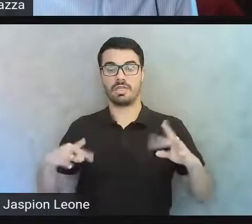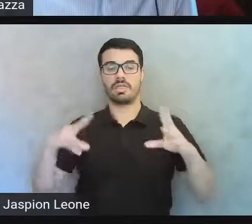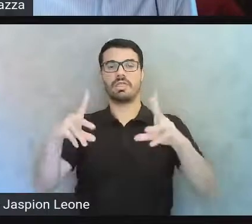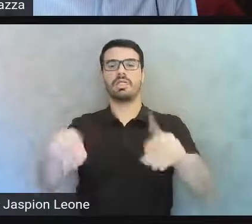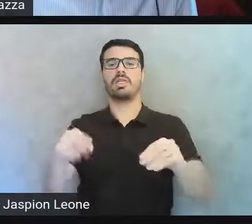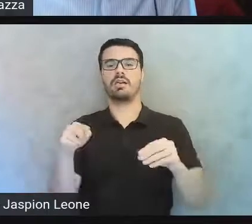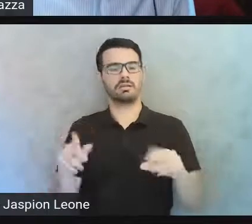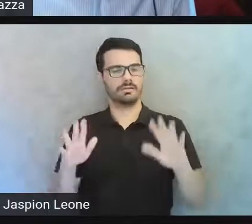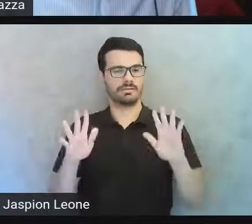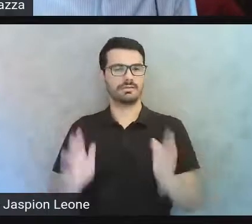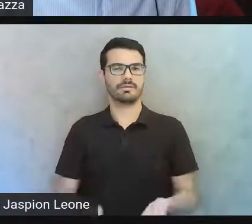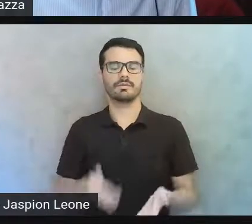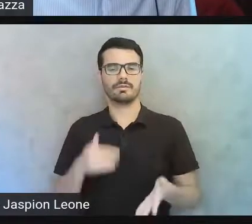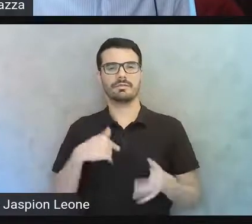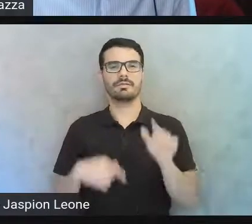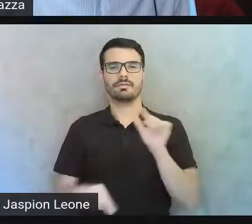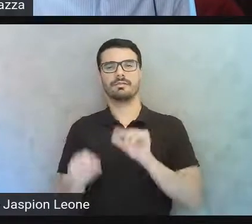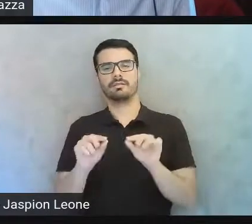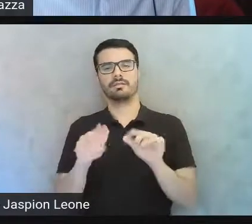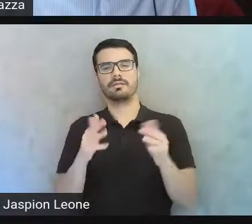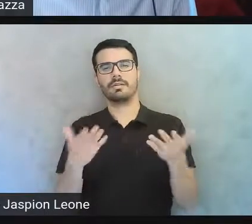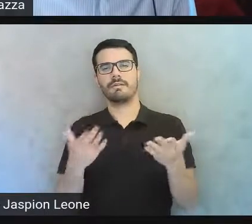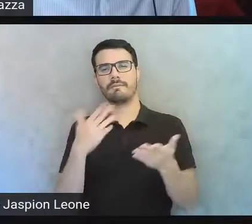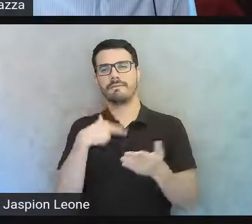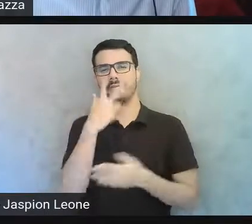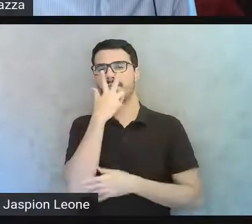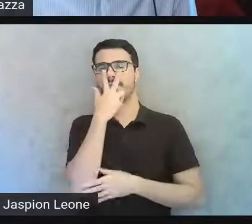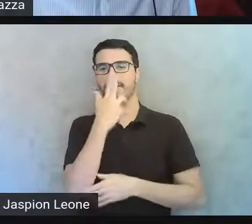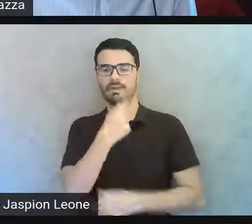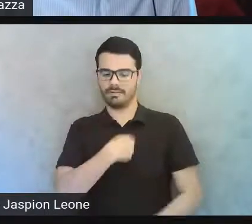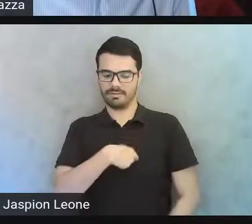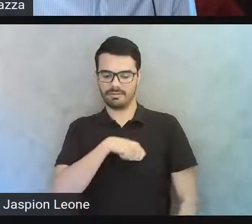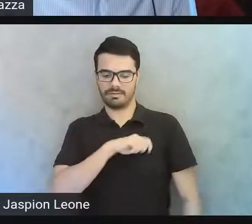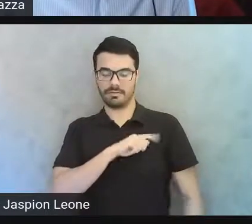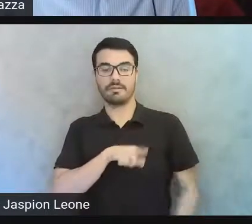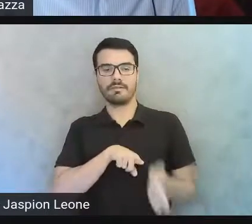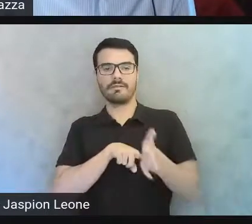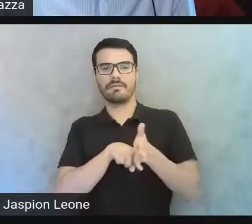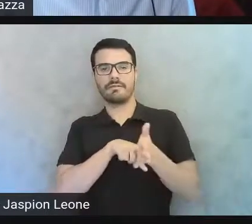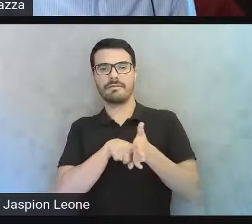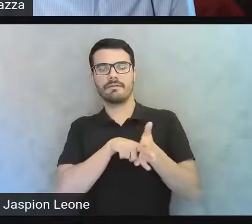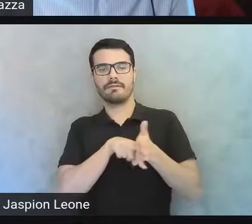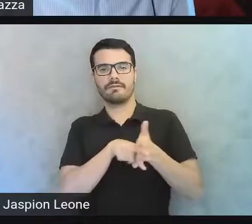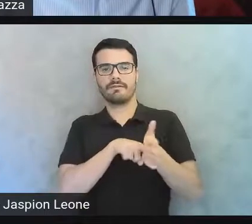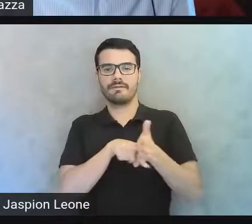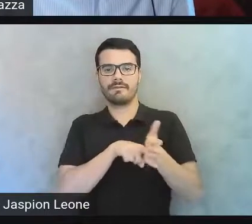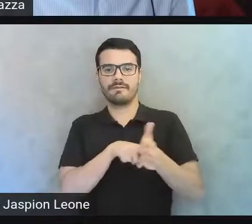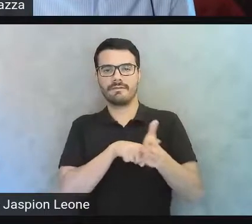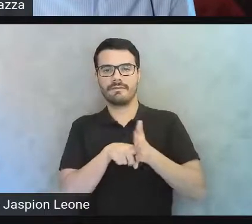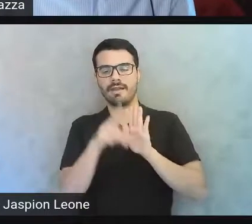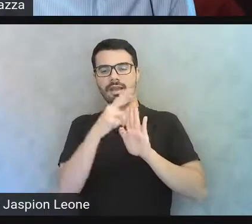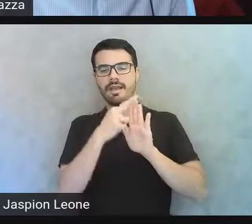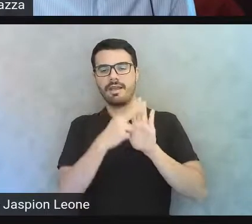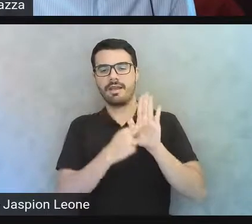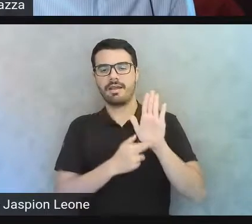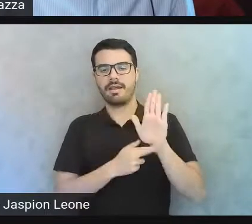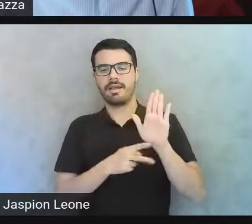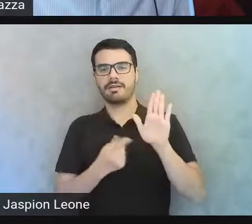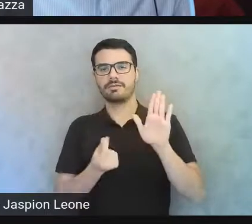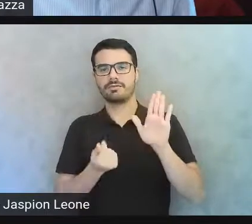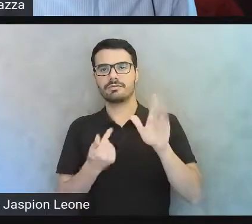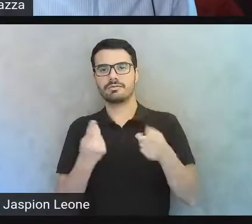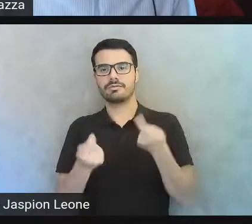questões passam pela questão da fiscalização e da regulação desse fluxo de dinheiro,